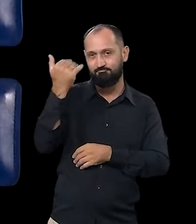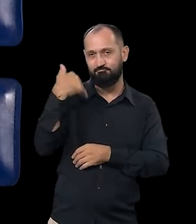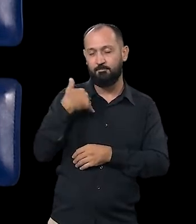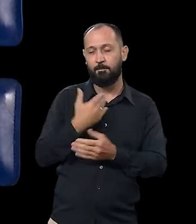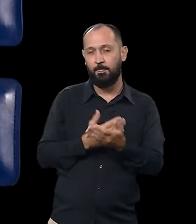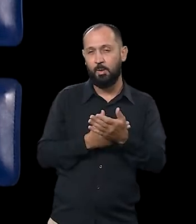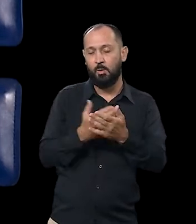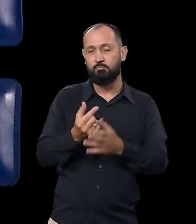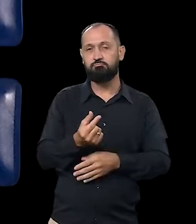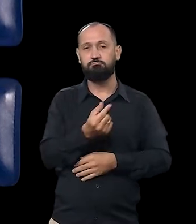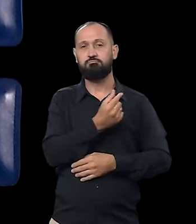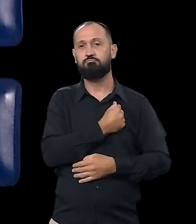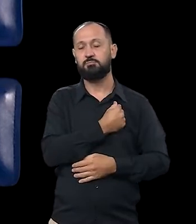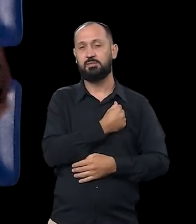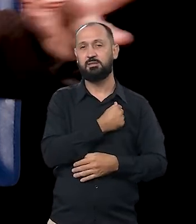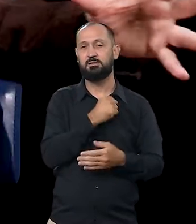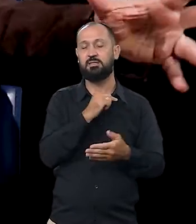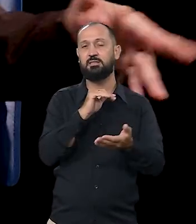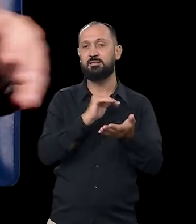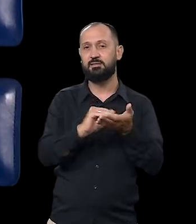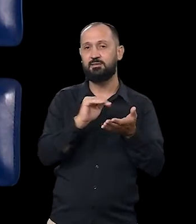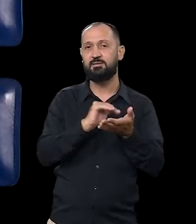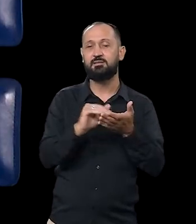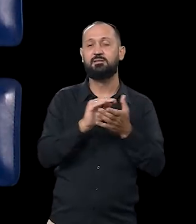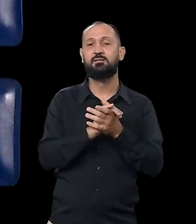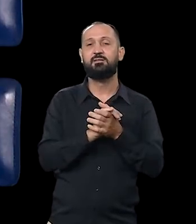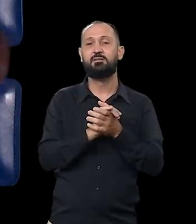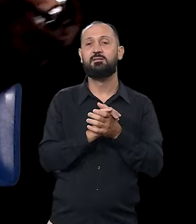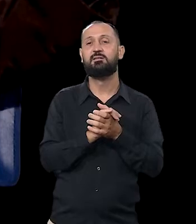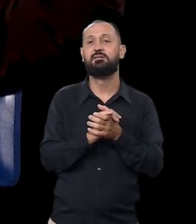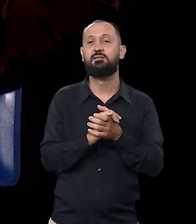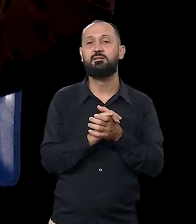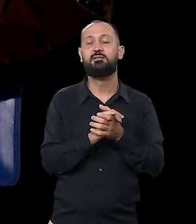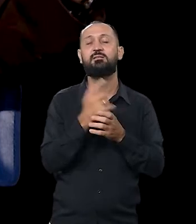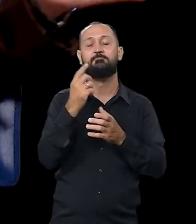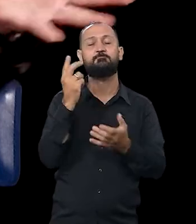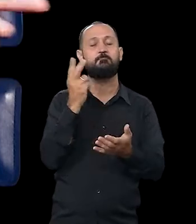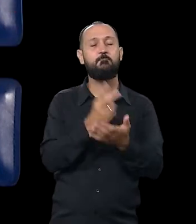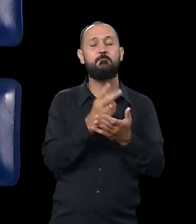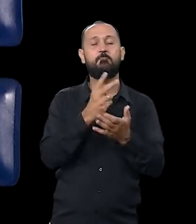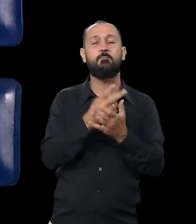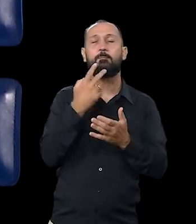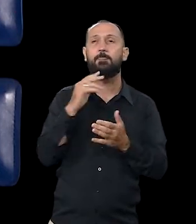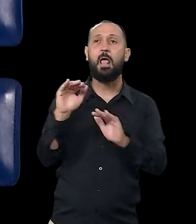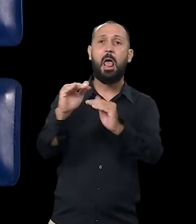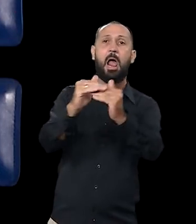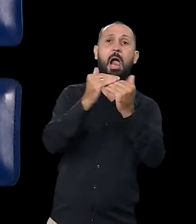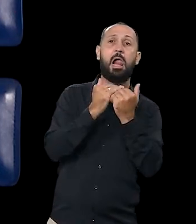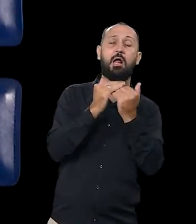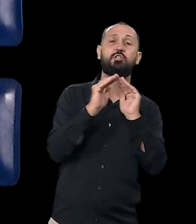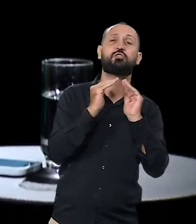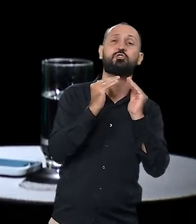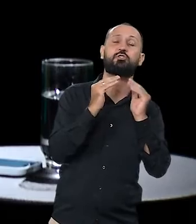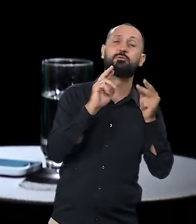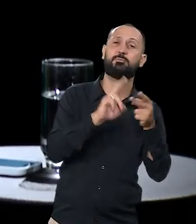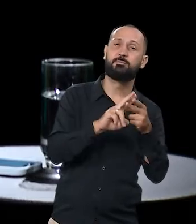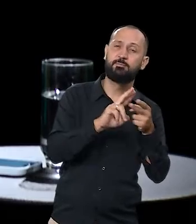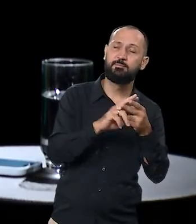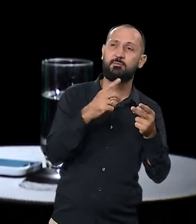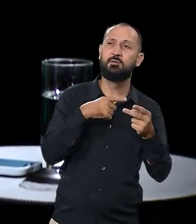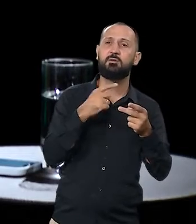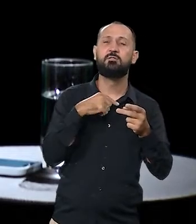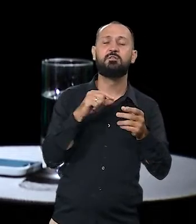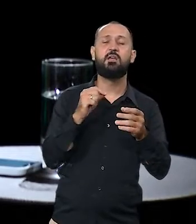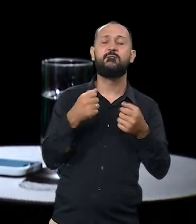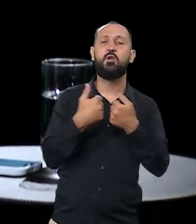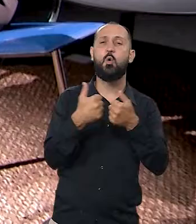quando assumi a secretaria, nós vivíamos sob a crise de ameaça dentro do sistema prisional,